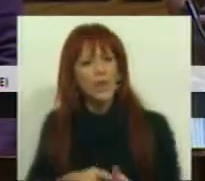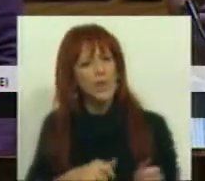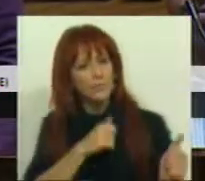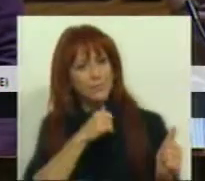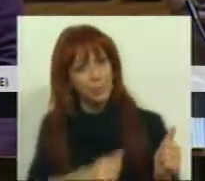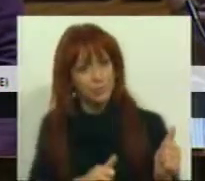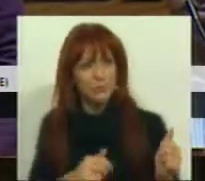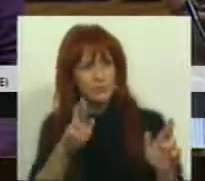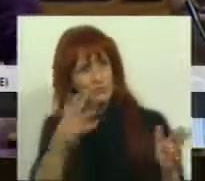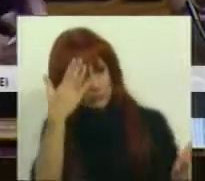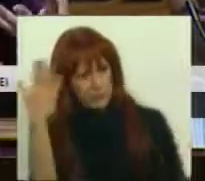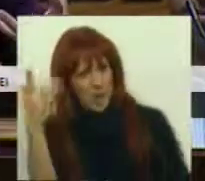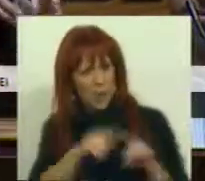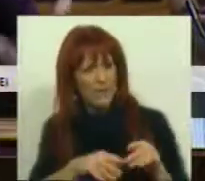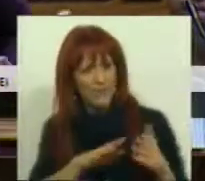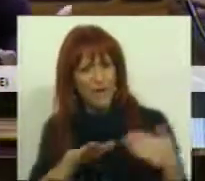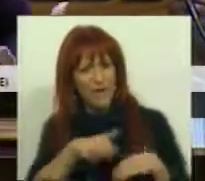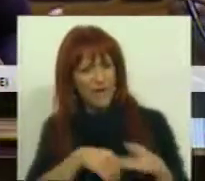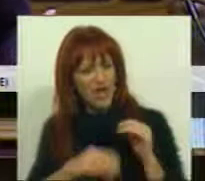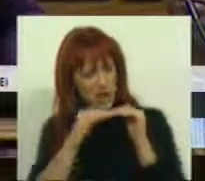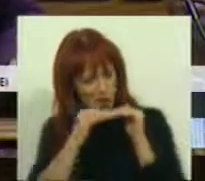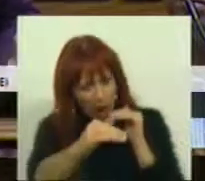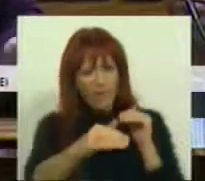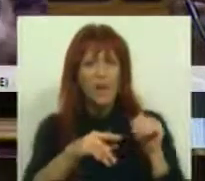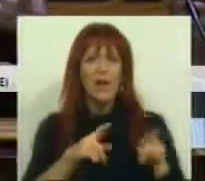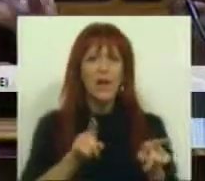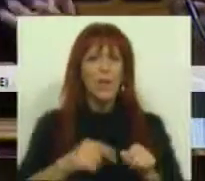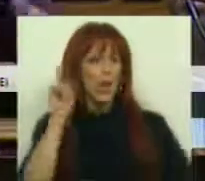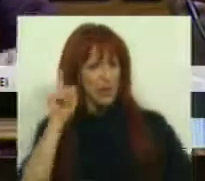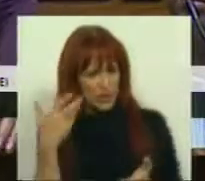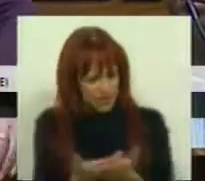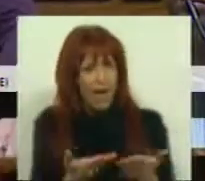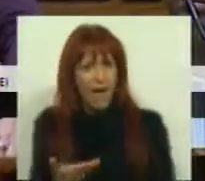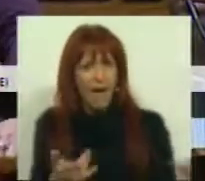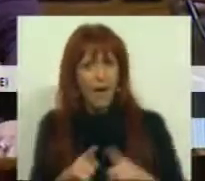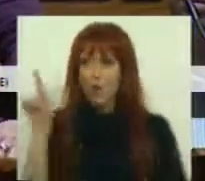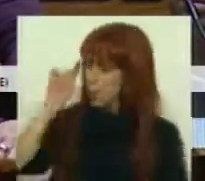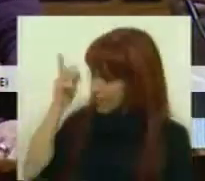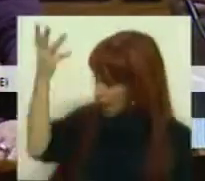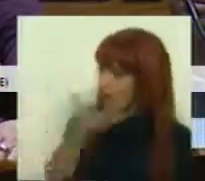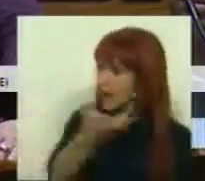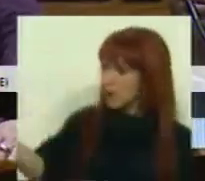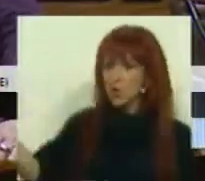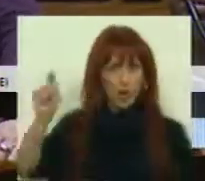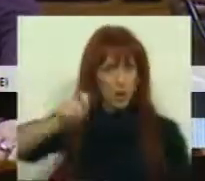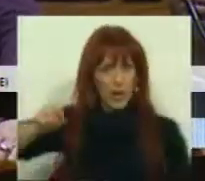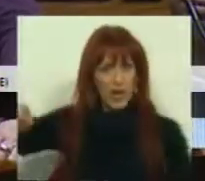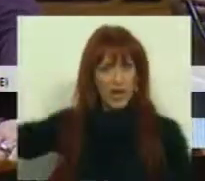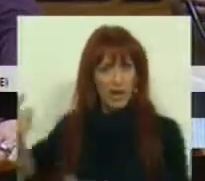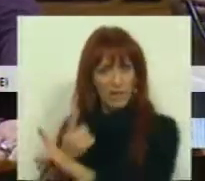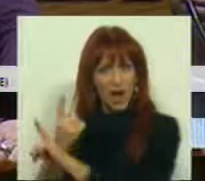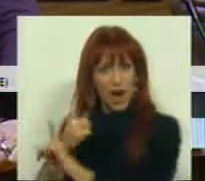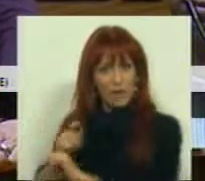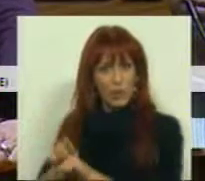legítimas expectativas de estabilidade e de valorização do mérito destes juízes, que tem